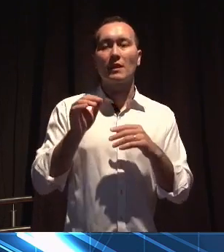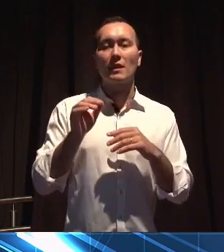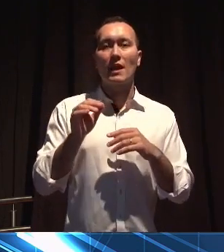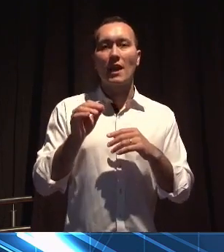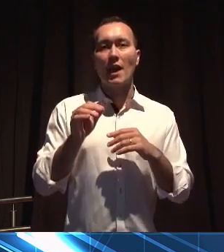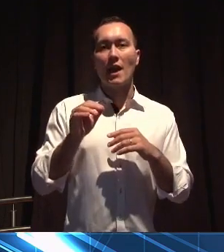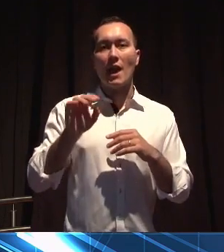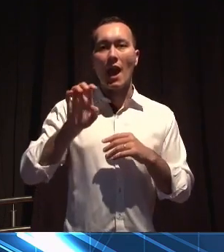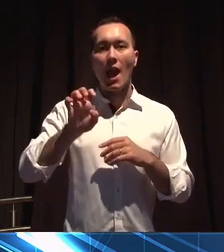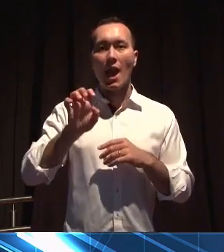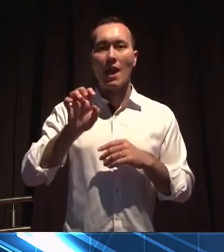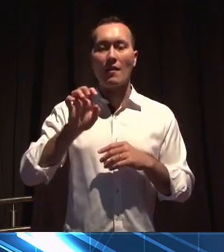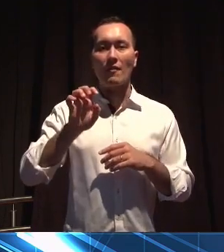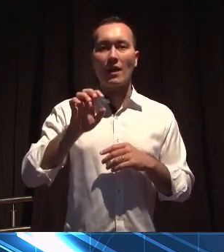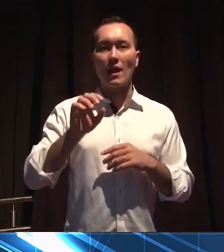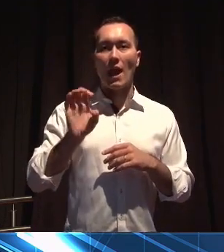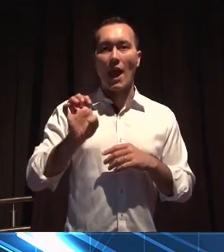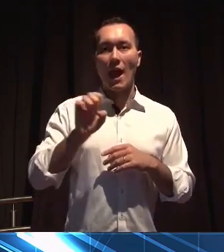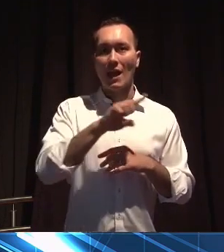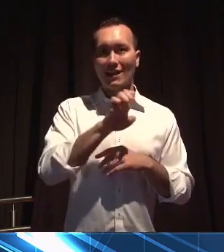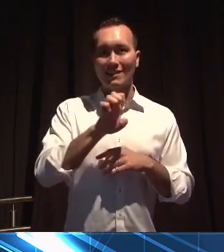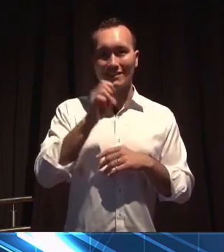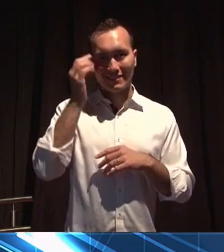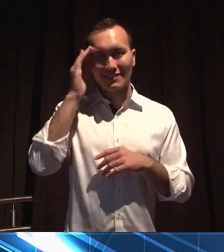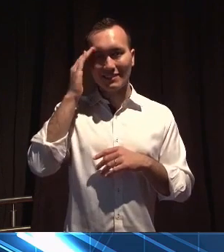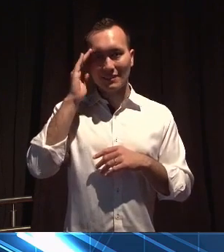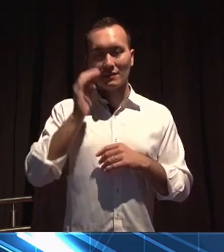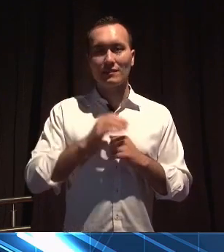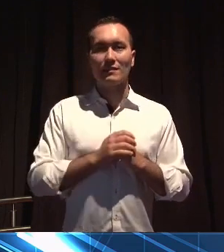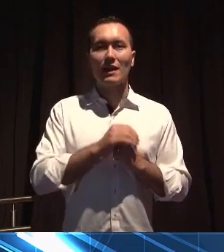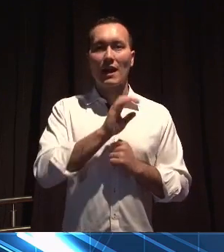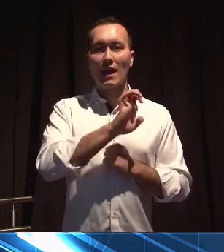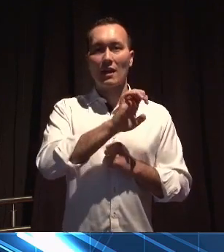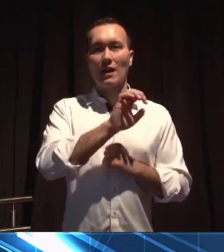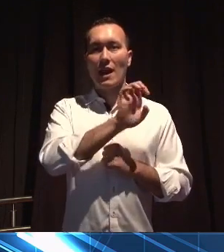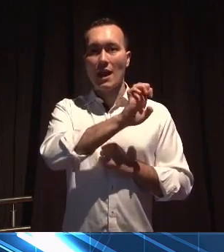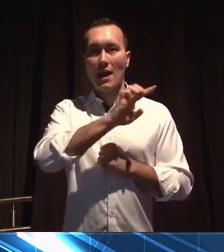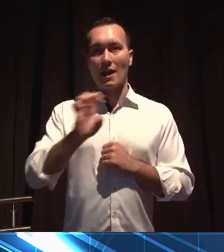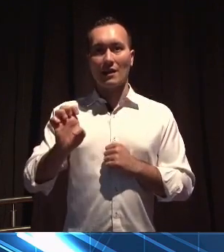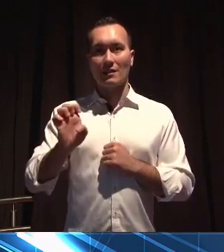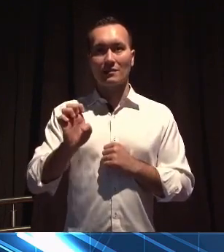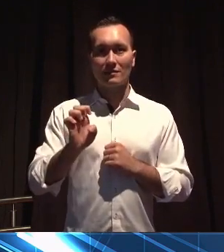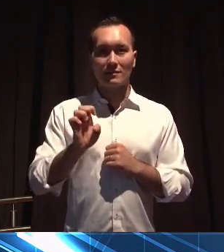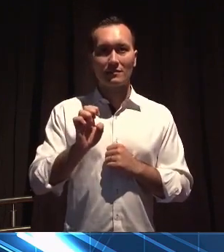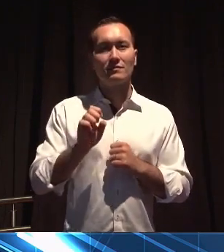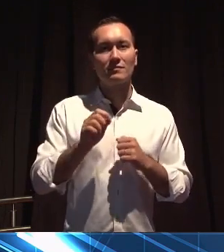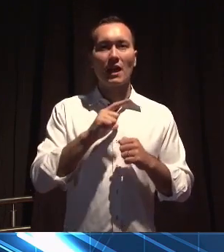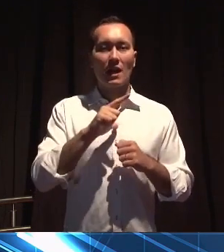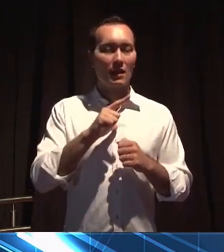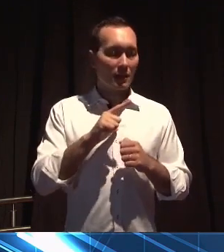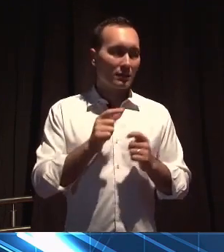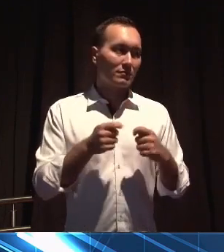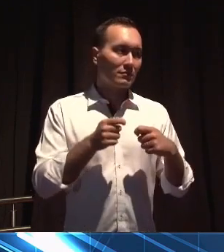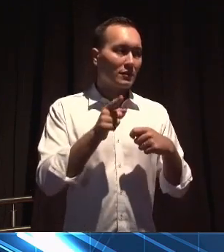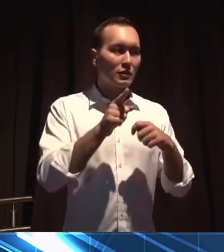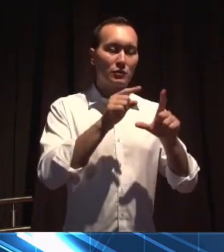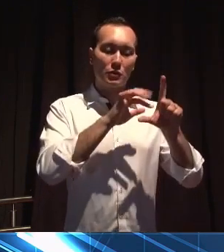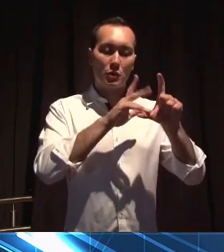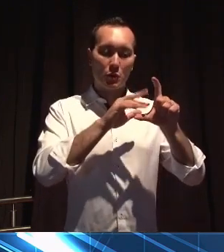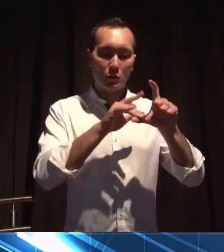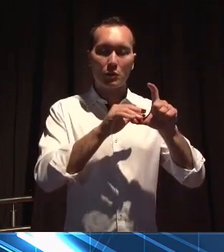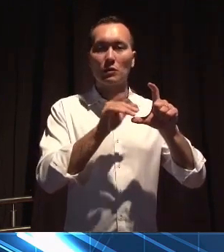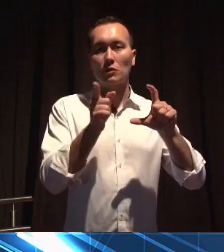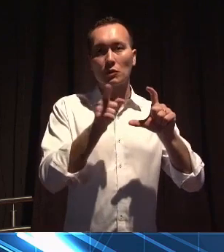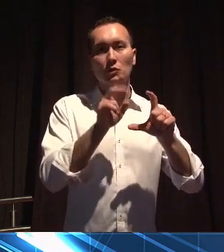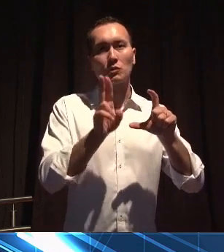depende assim injection beleza eu faço uma factoryzinha aqui no meu código beleza pessoal então antes eu tinha